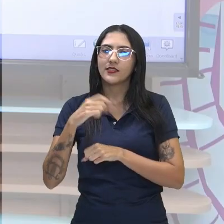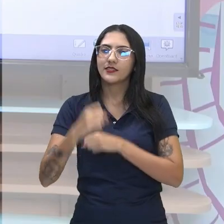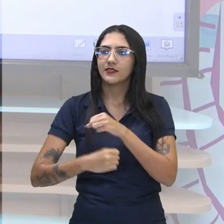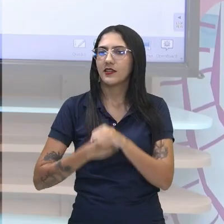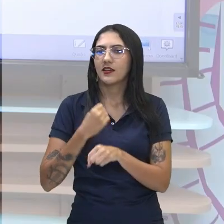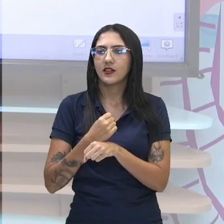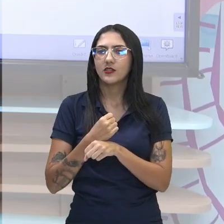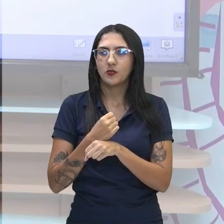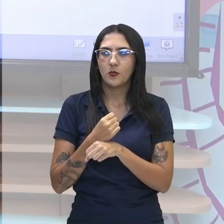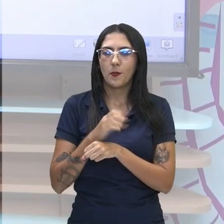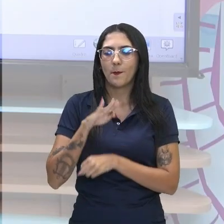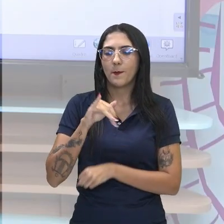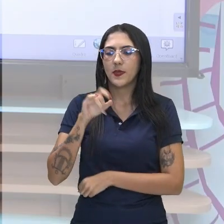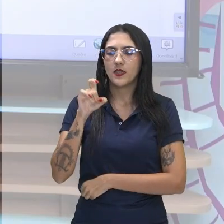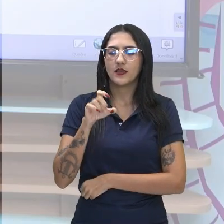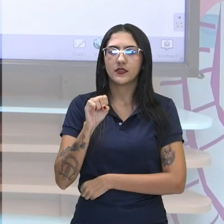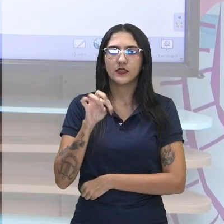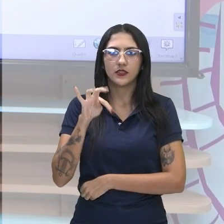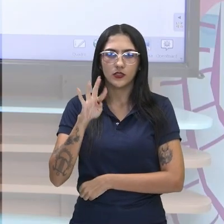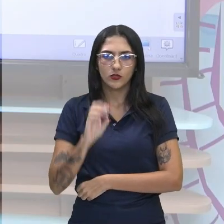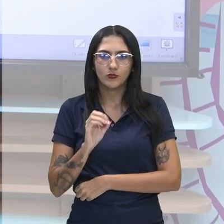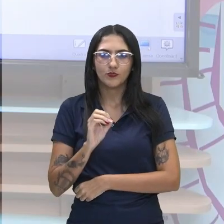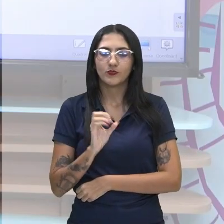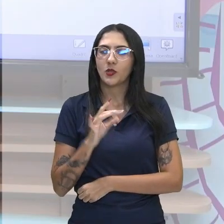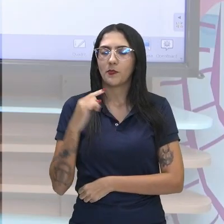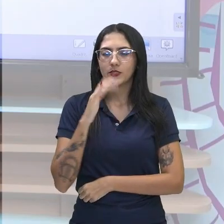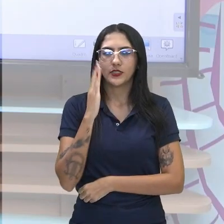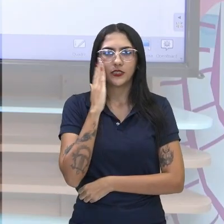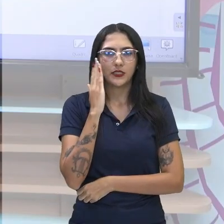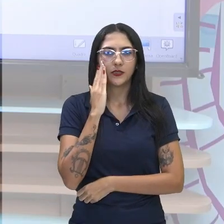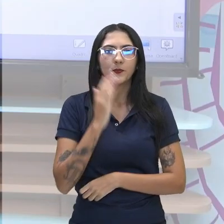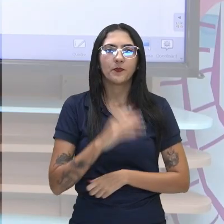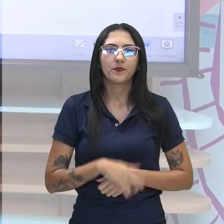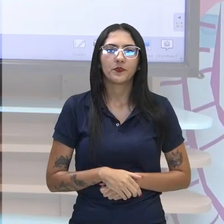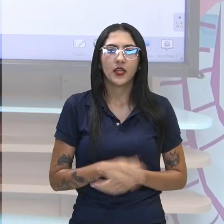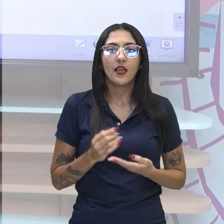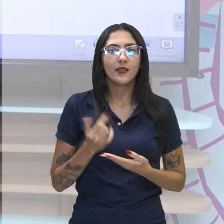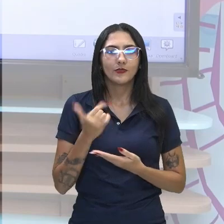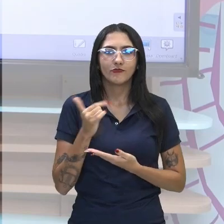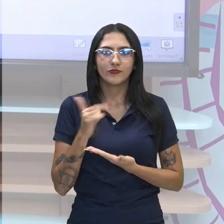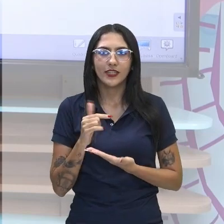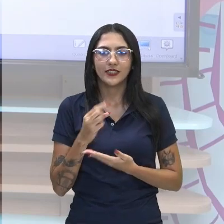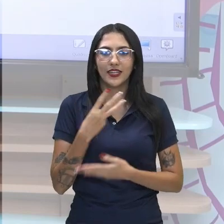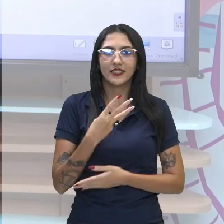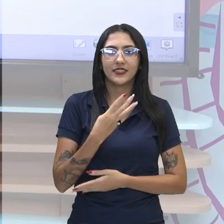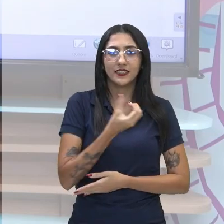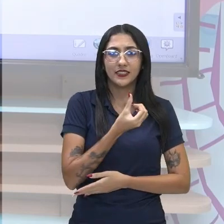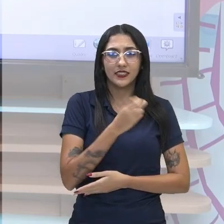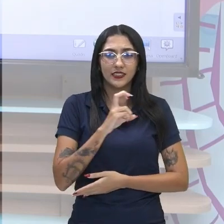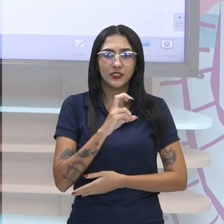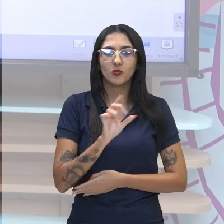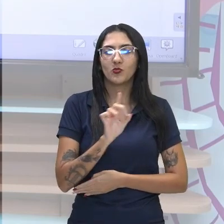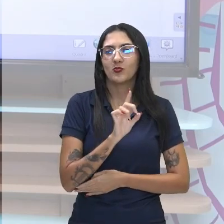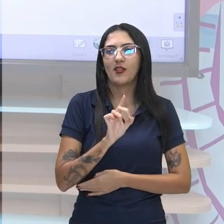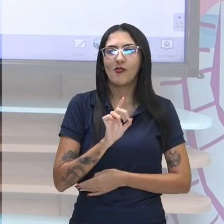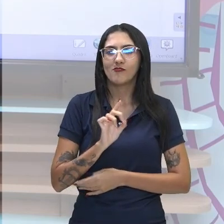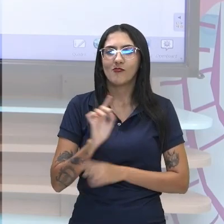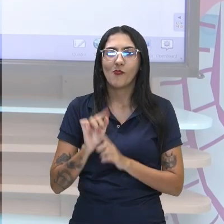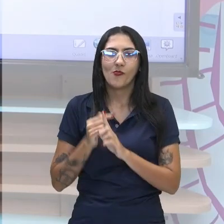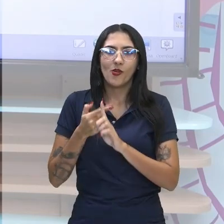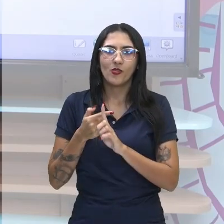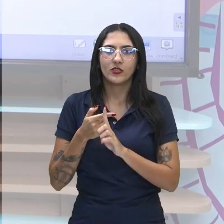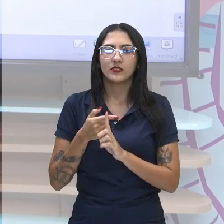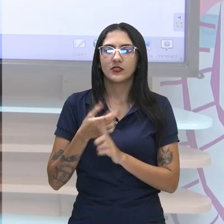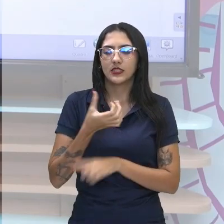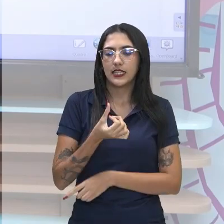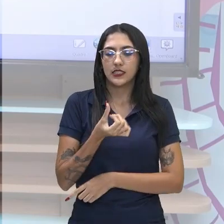bom? Então, apenas para vocês aí entenderem. E aí, a gente não tem 365 dias, a gente vai ter 366